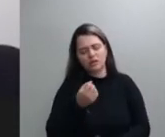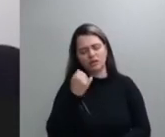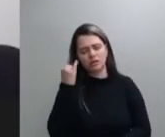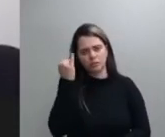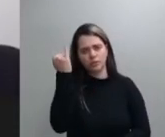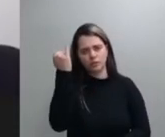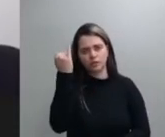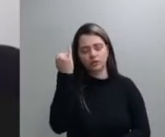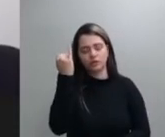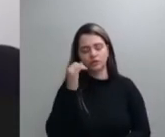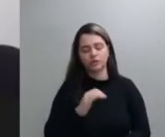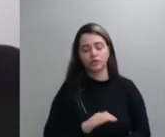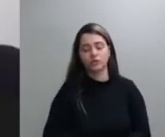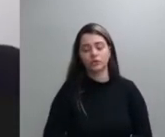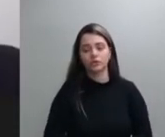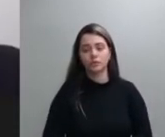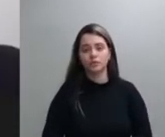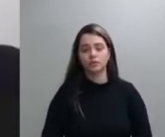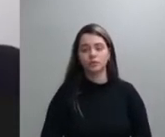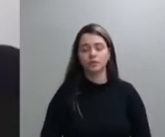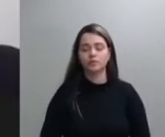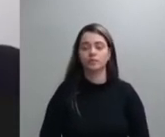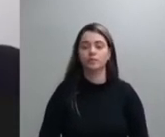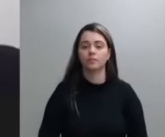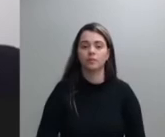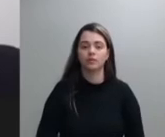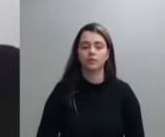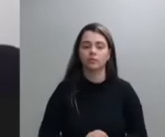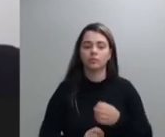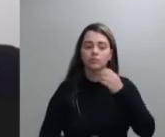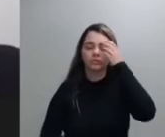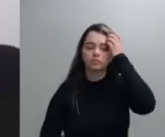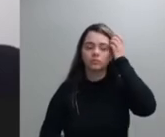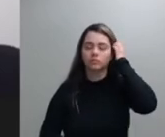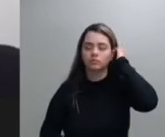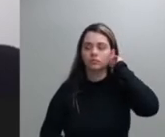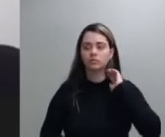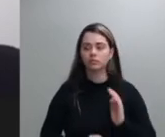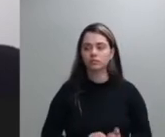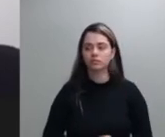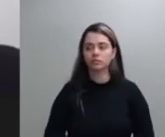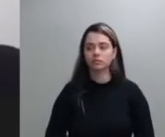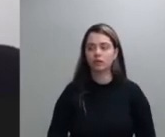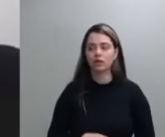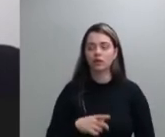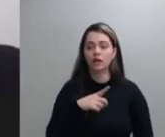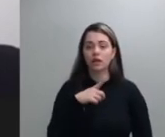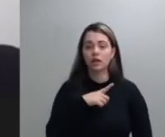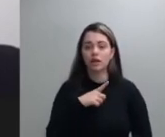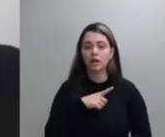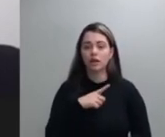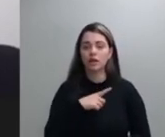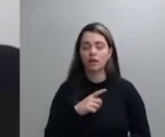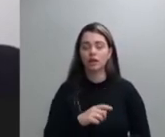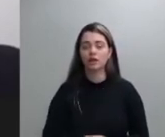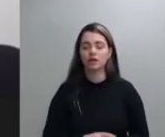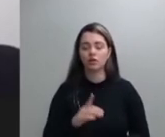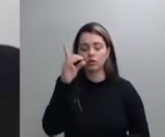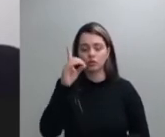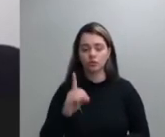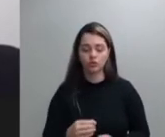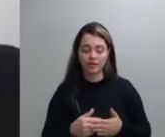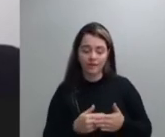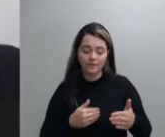razões que eu era em que o ministro Benedito o agravante isso eu tem o direito de produzir prova tendente a afastar a